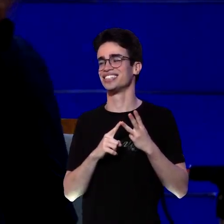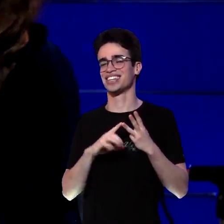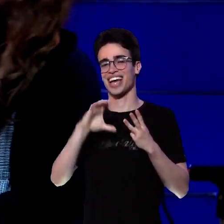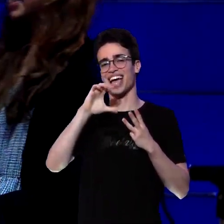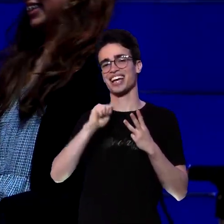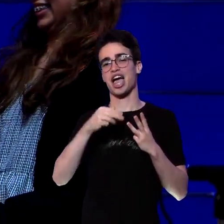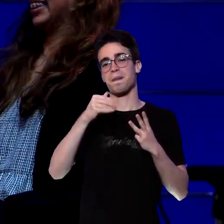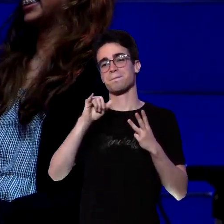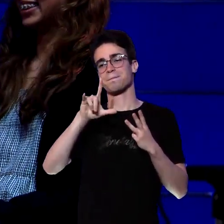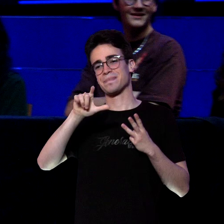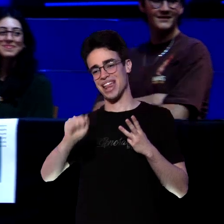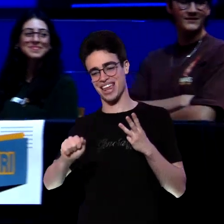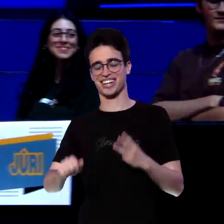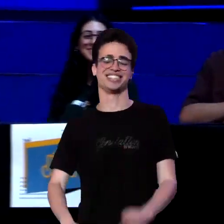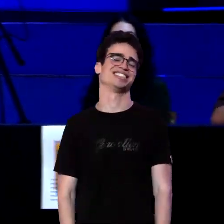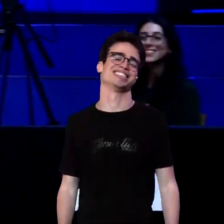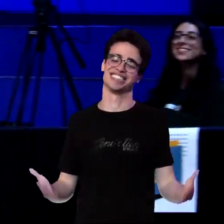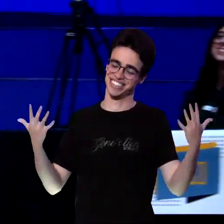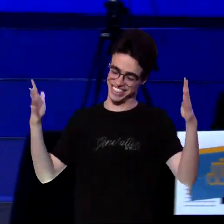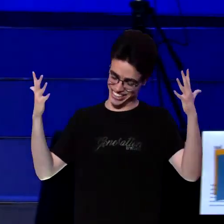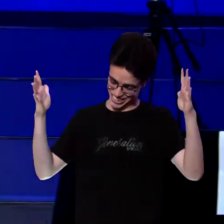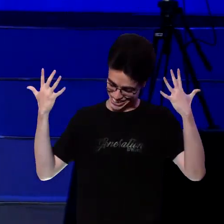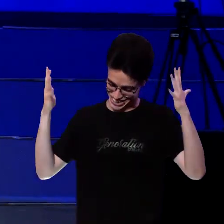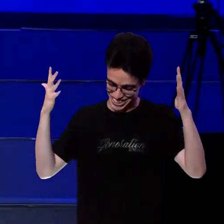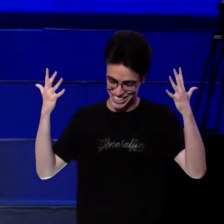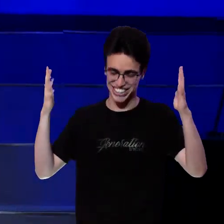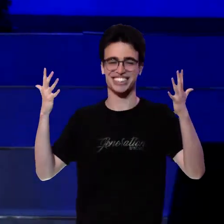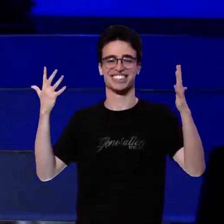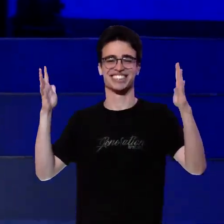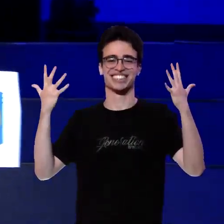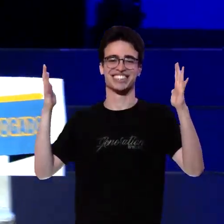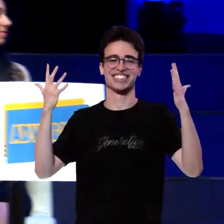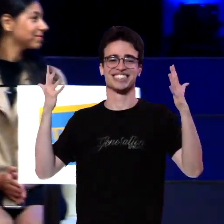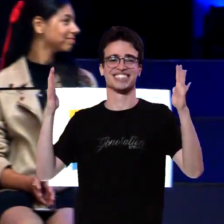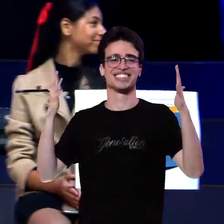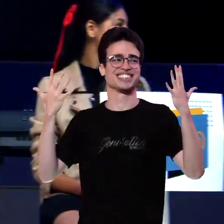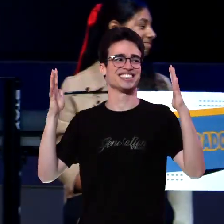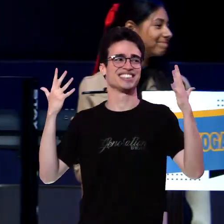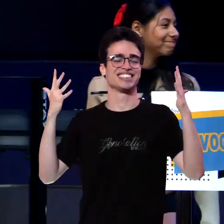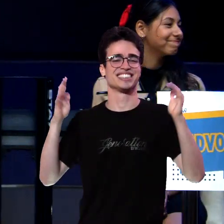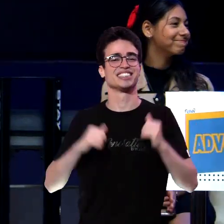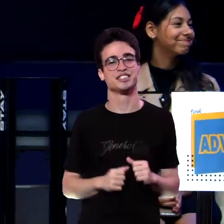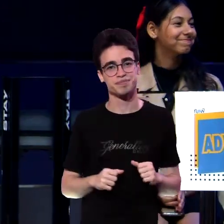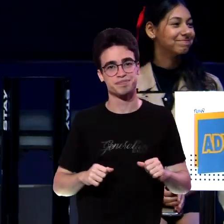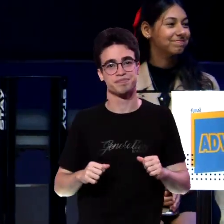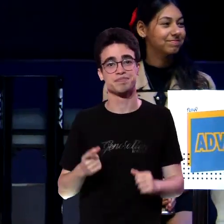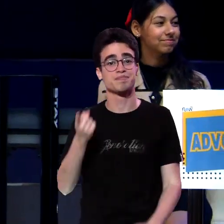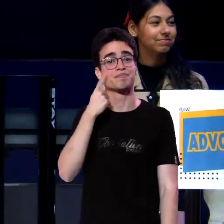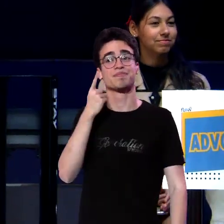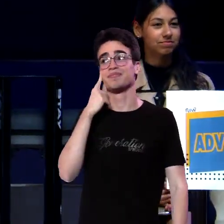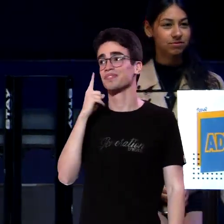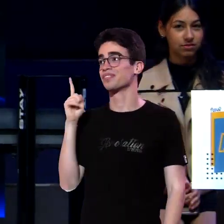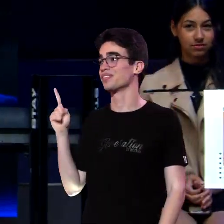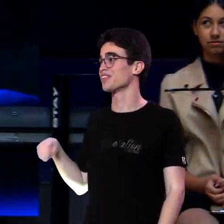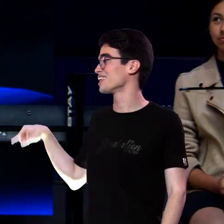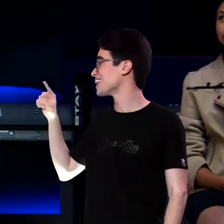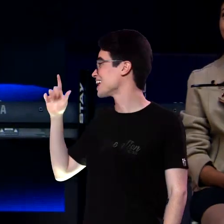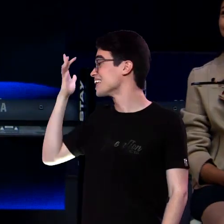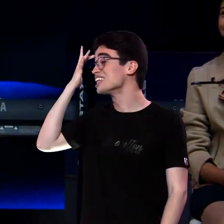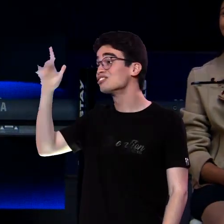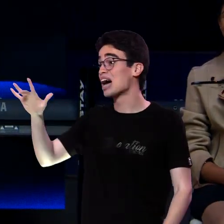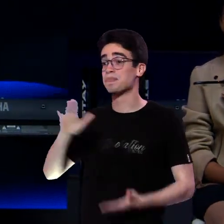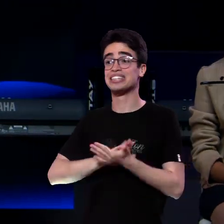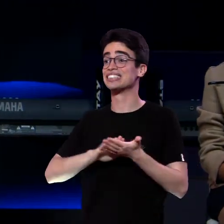Camila. Uma salva de palmas para os nossos júris. Detalhe, eles não sabem o que vai